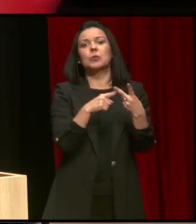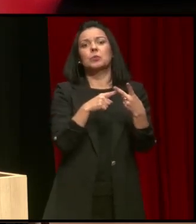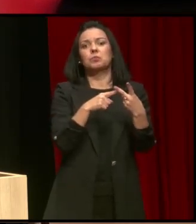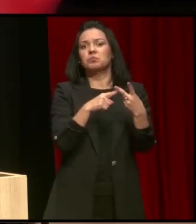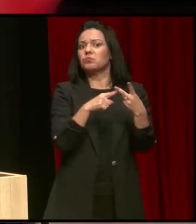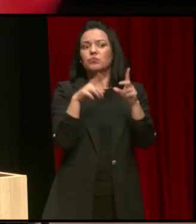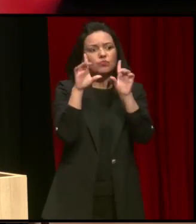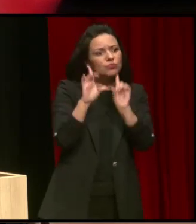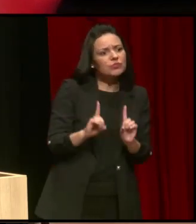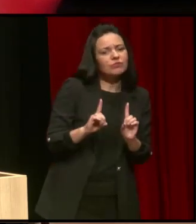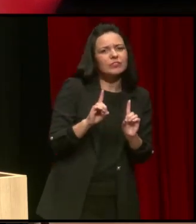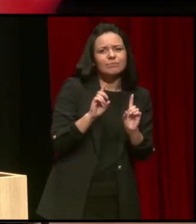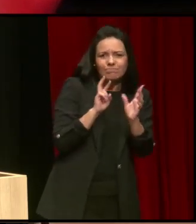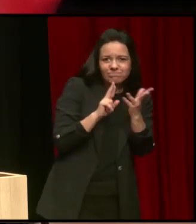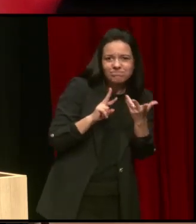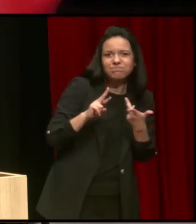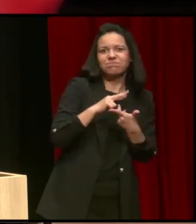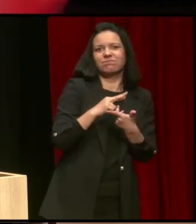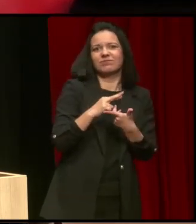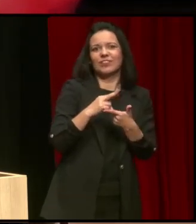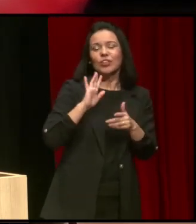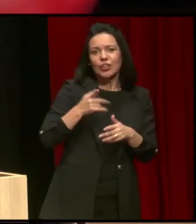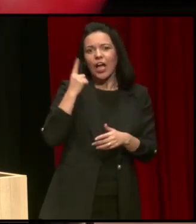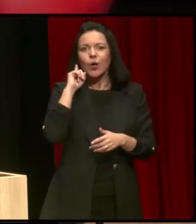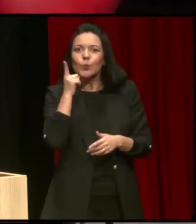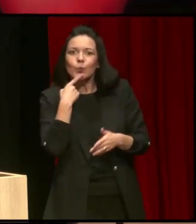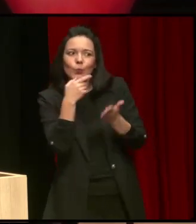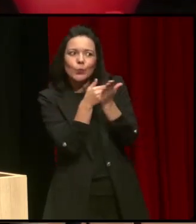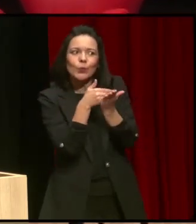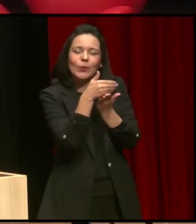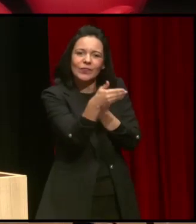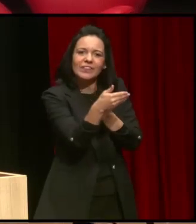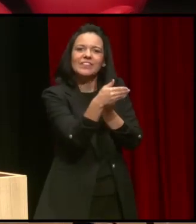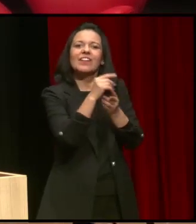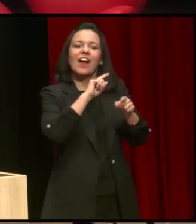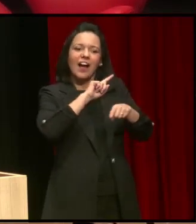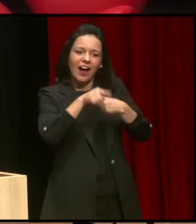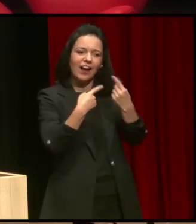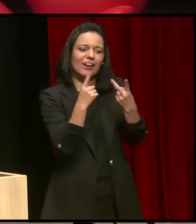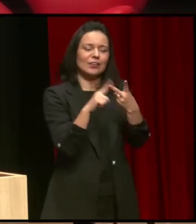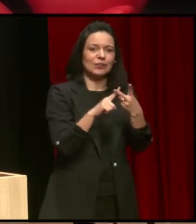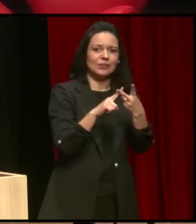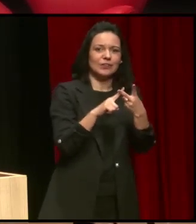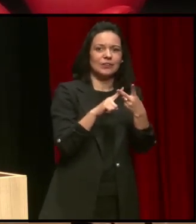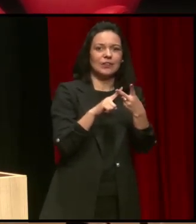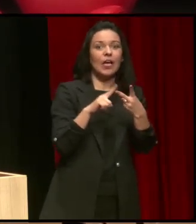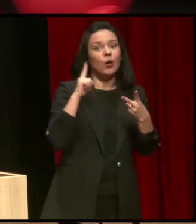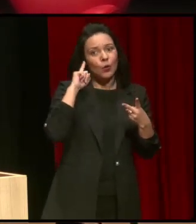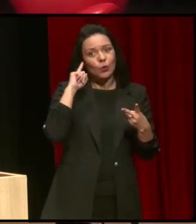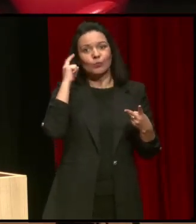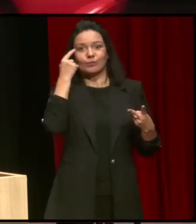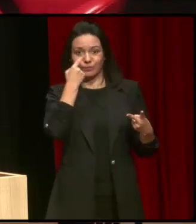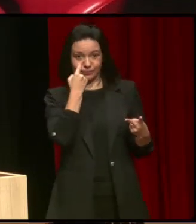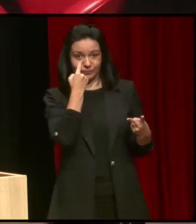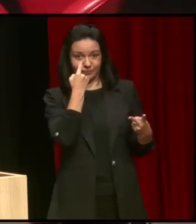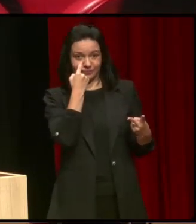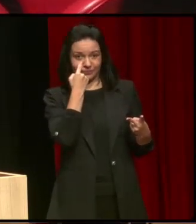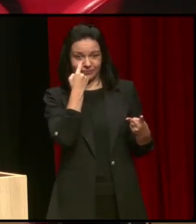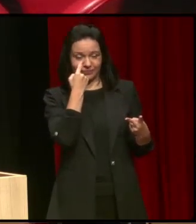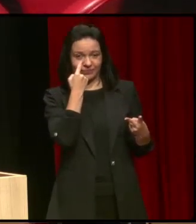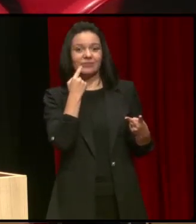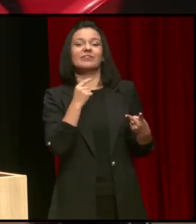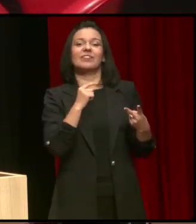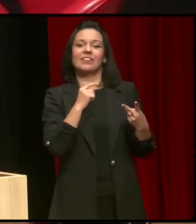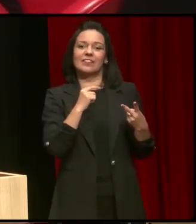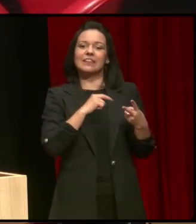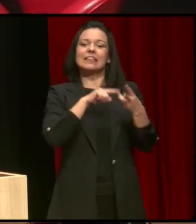deficiências. Porque tu vai abrindo a porta, você começa a trabalhar com surdo, depois você trabalha com surdo e cego. Você trabalha depois